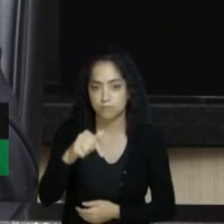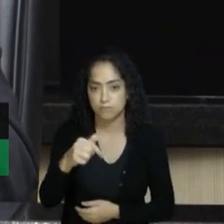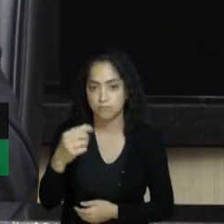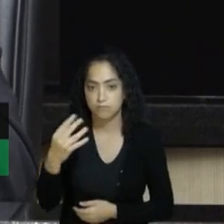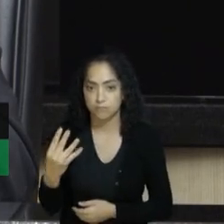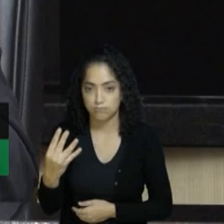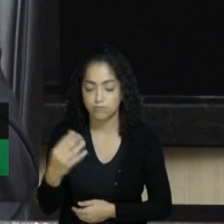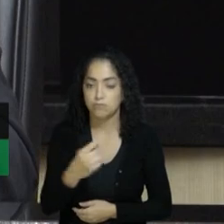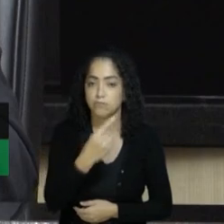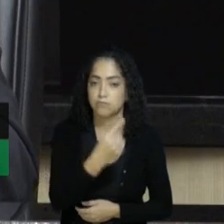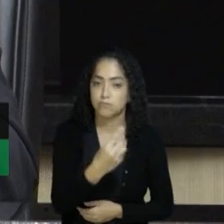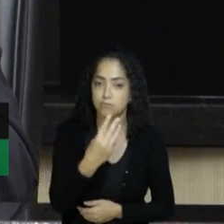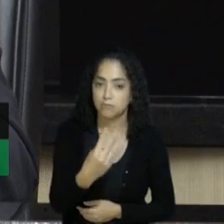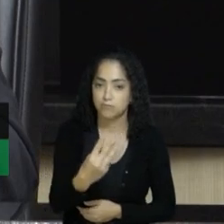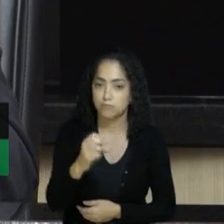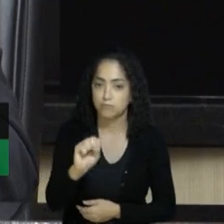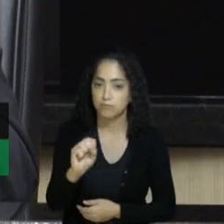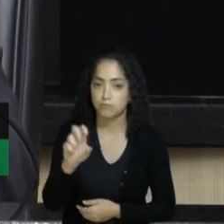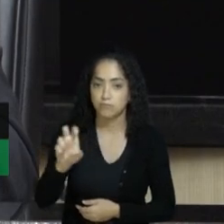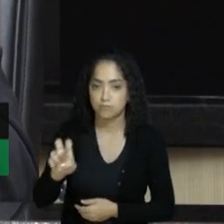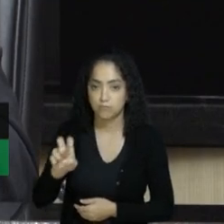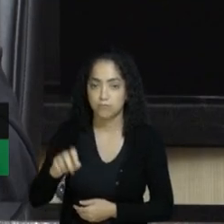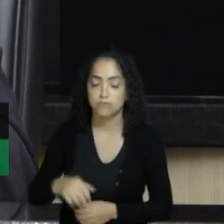1374 e